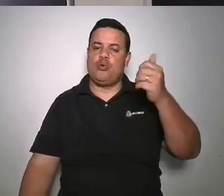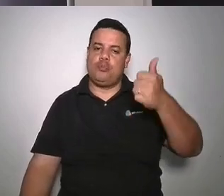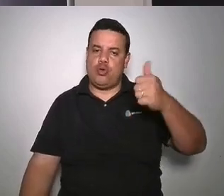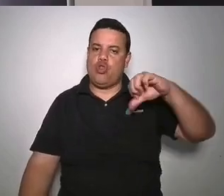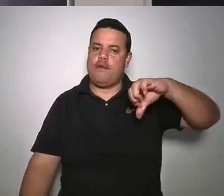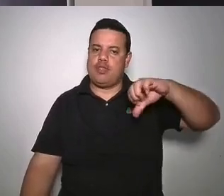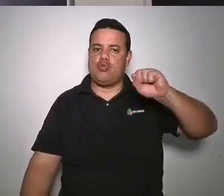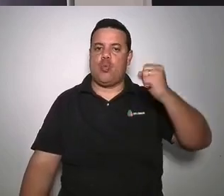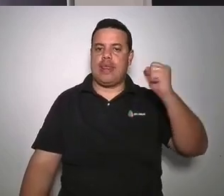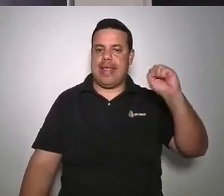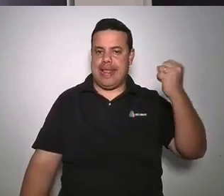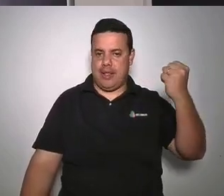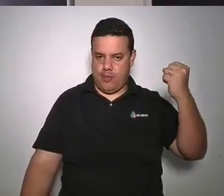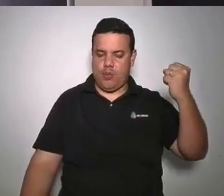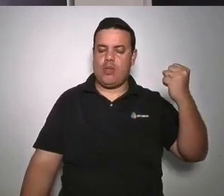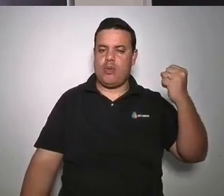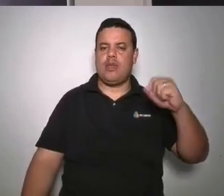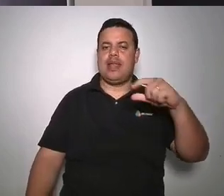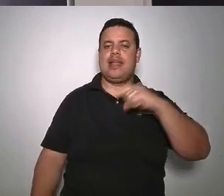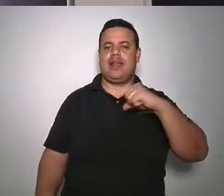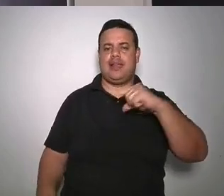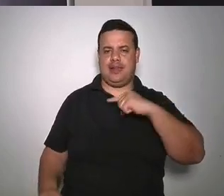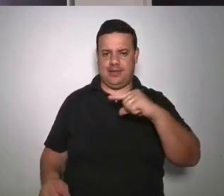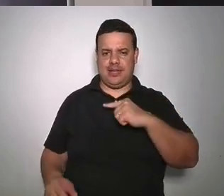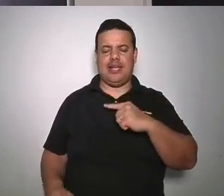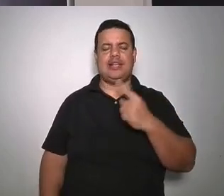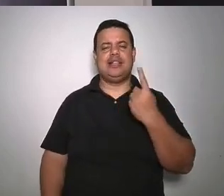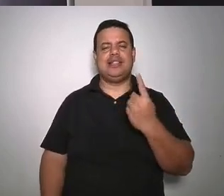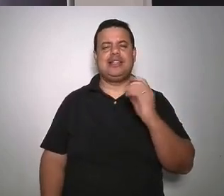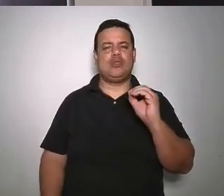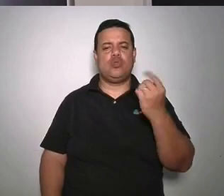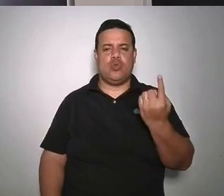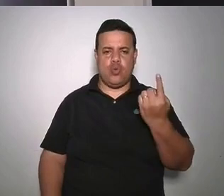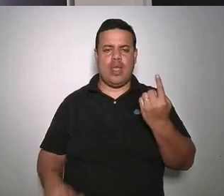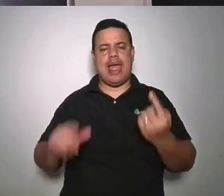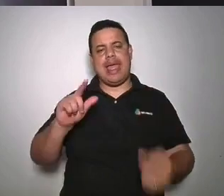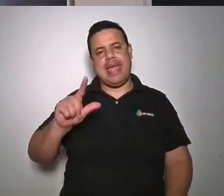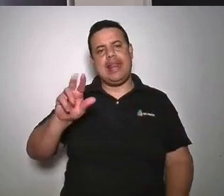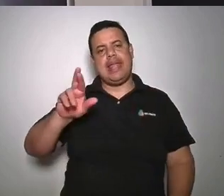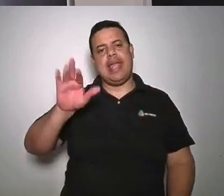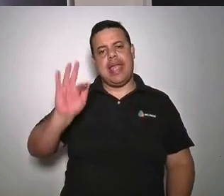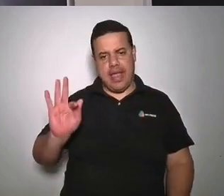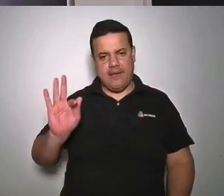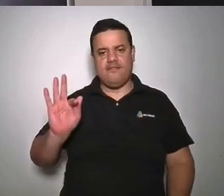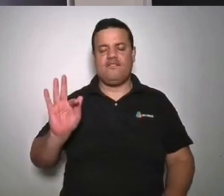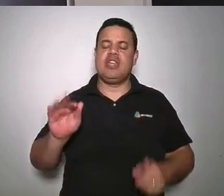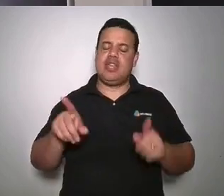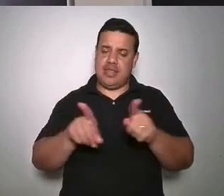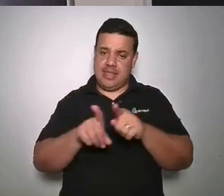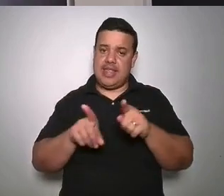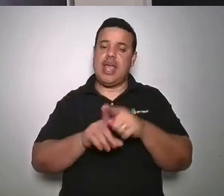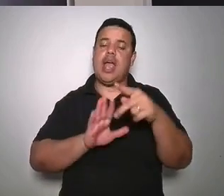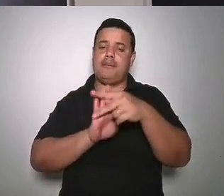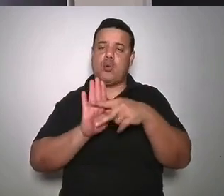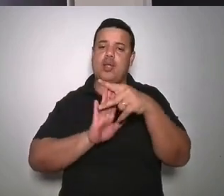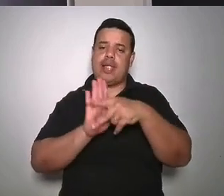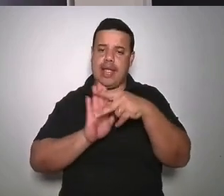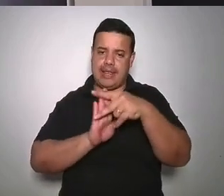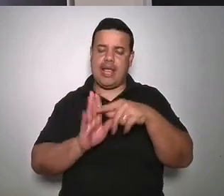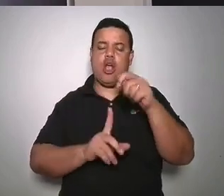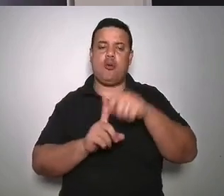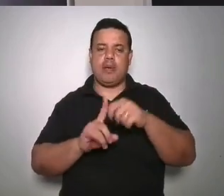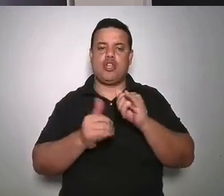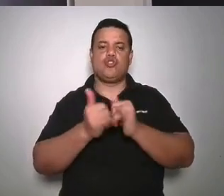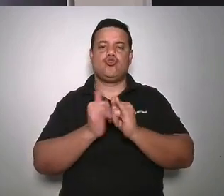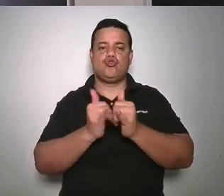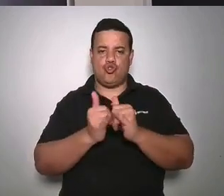Lei Complementar tal, 101 da LRF, em conformidade com a portaria que saiu agora em julho, para que a gente possa